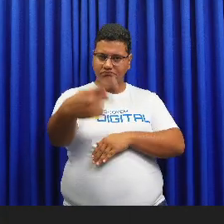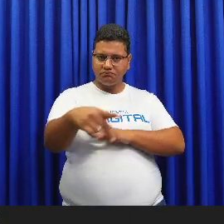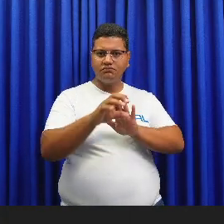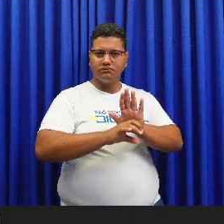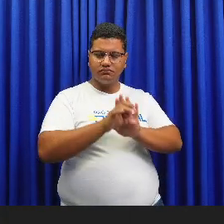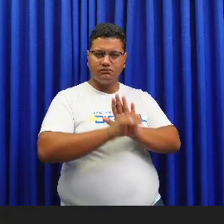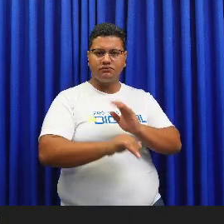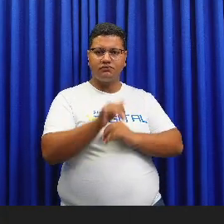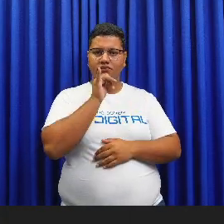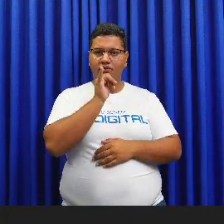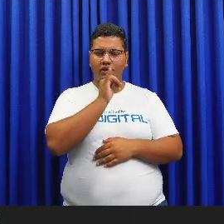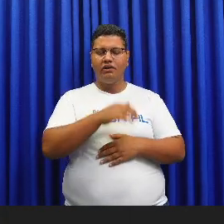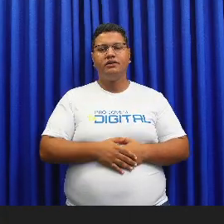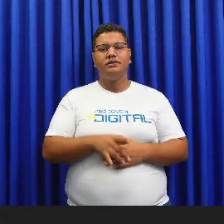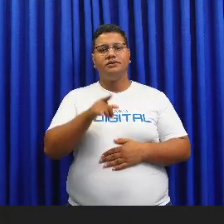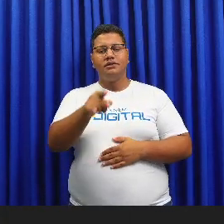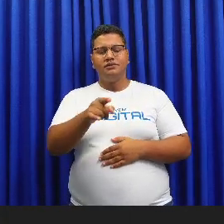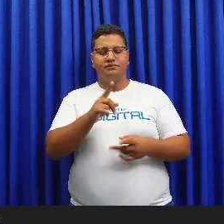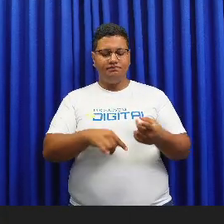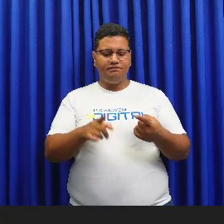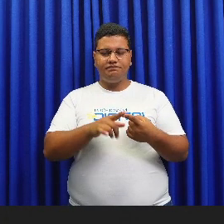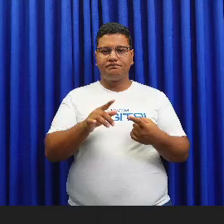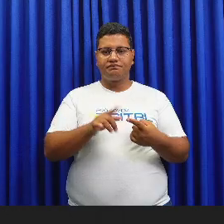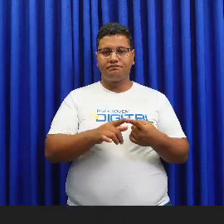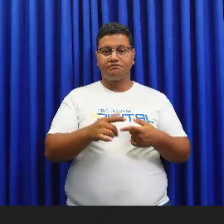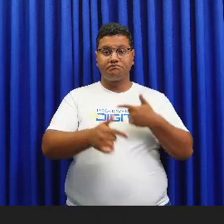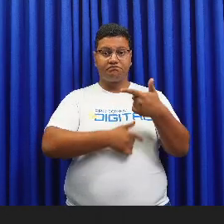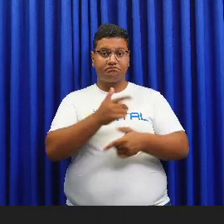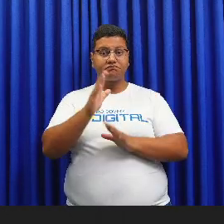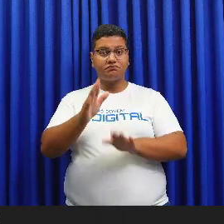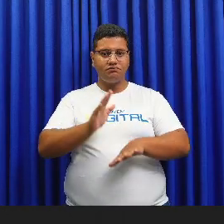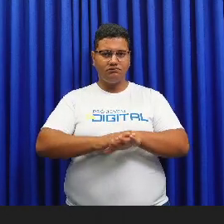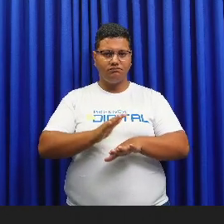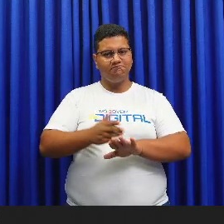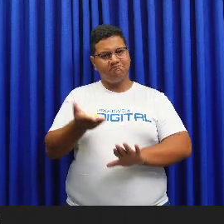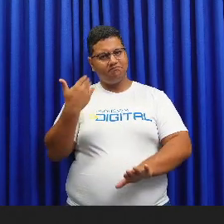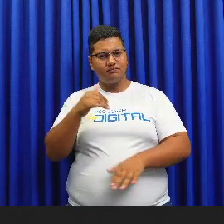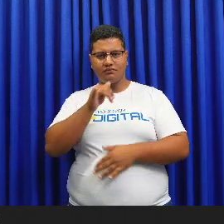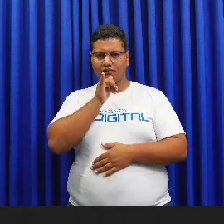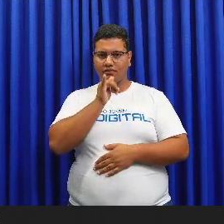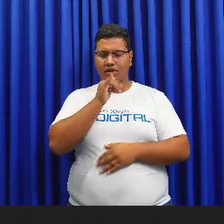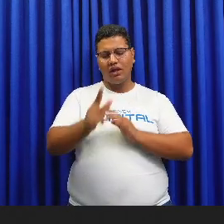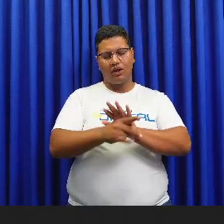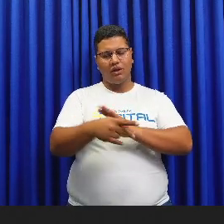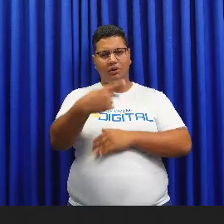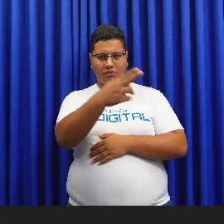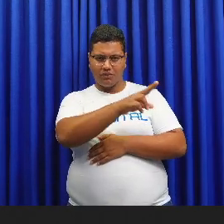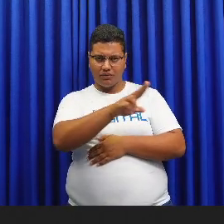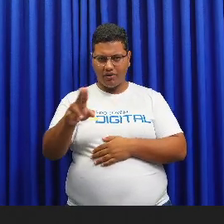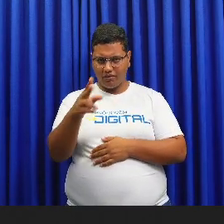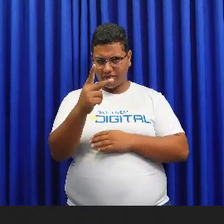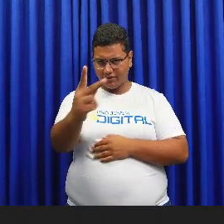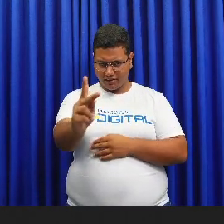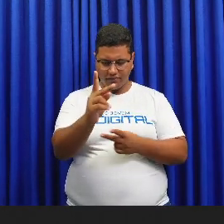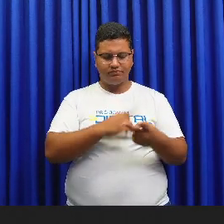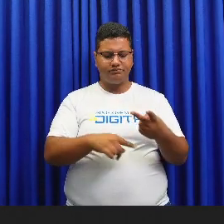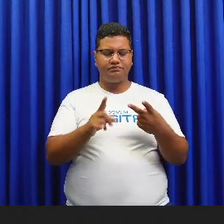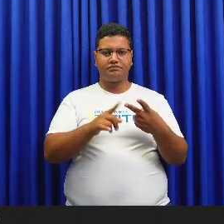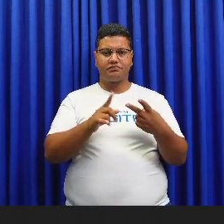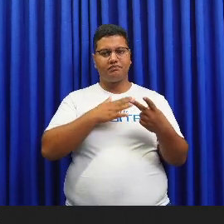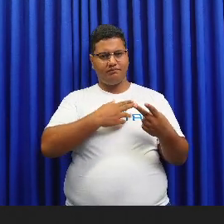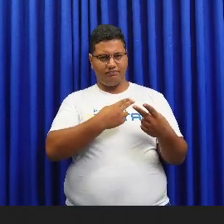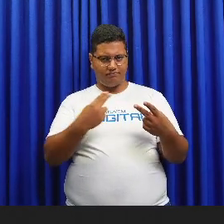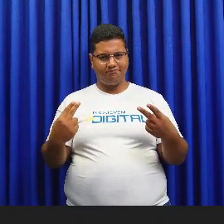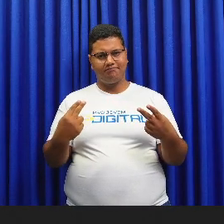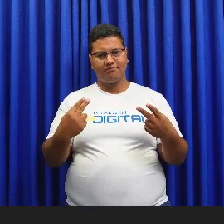currículo que você é o quê? Um freela, quais são os jobs que você já fez. Então aqui tem o seu nome, você pode colocar aqui o seu nome, meu